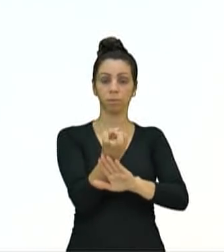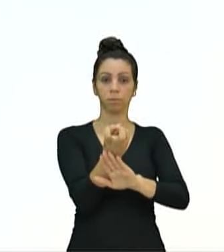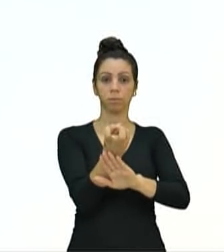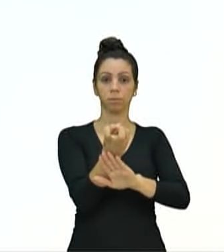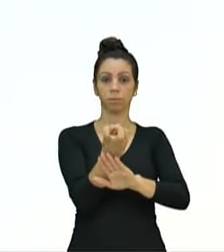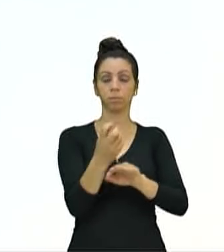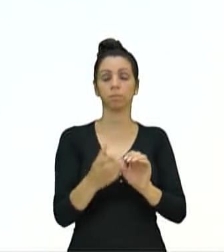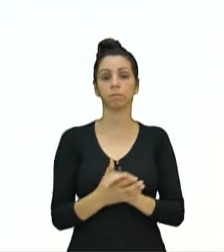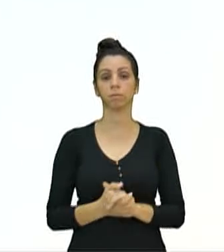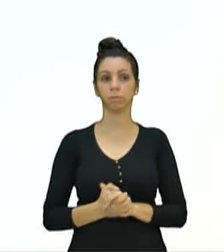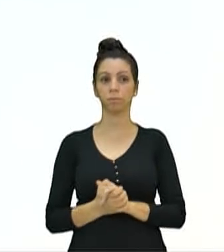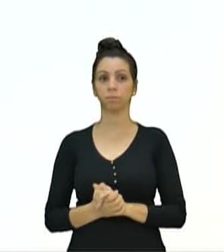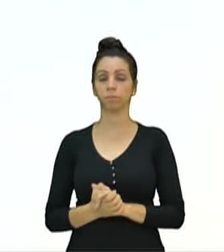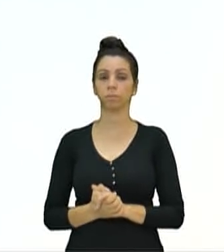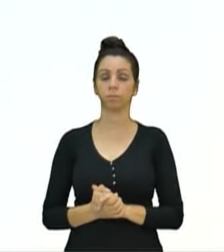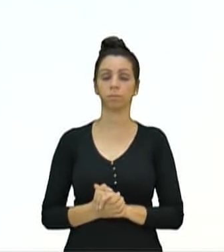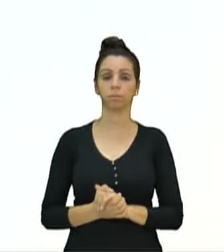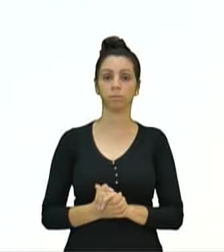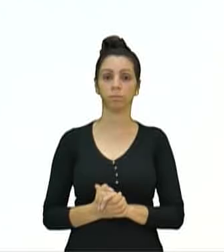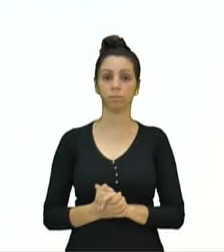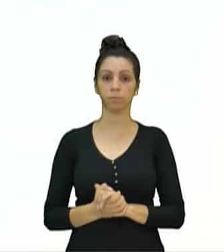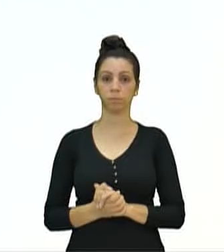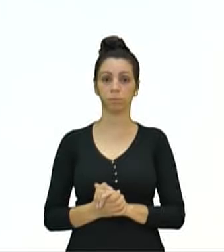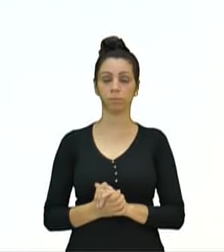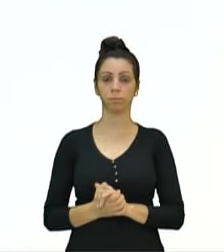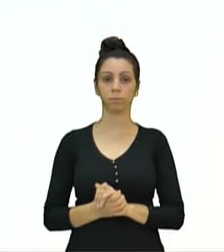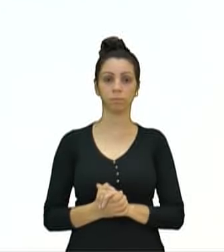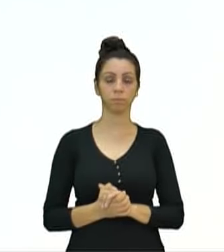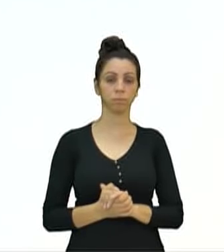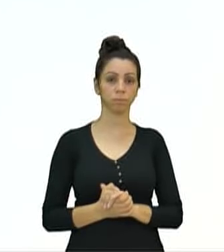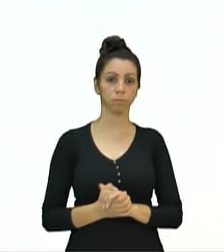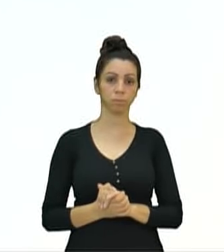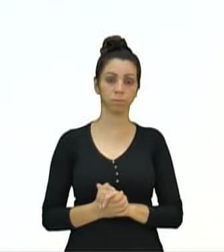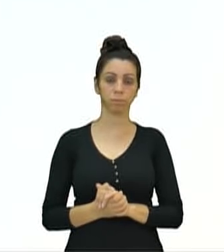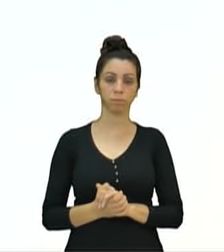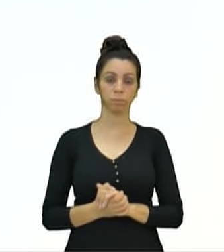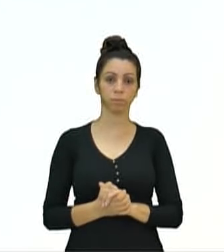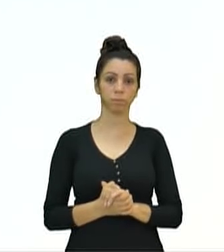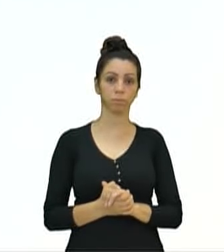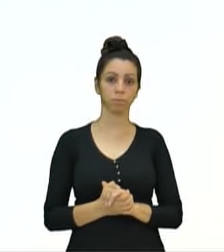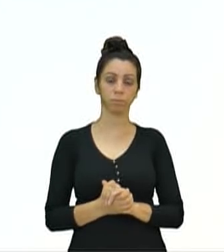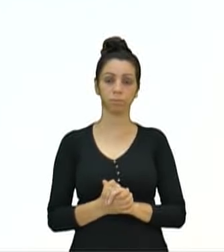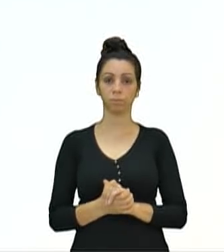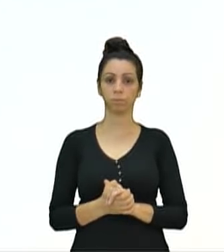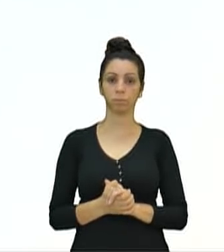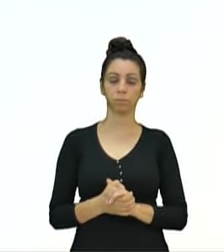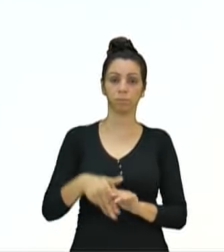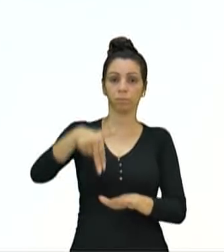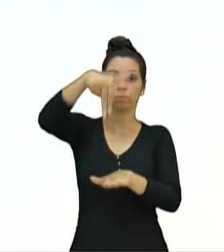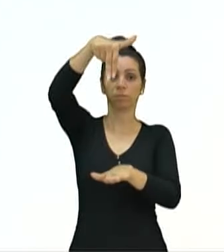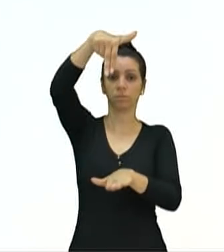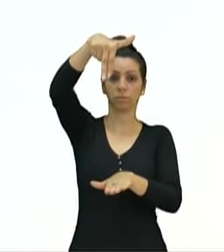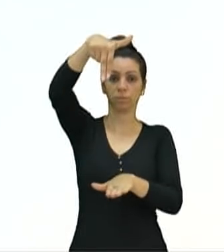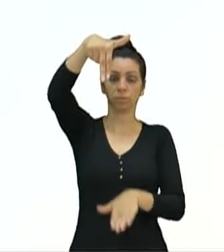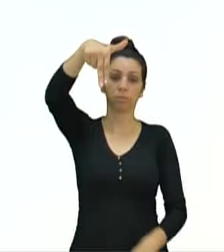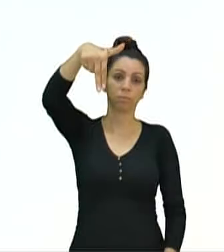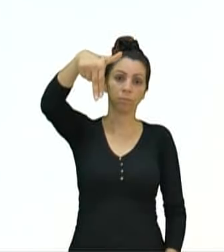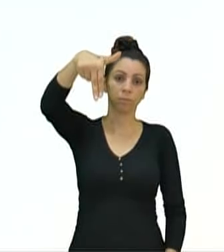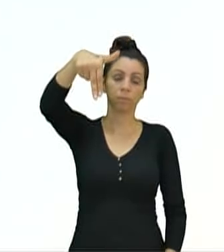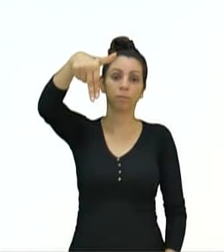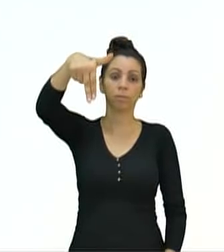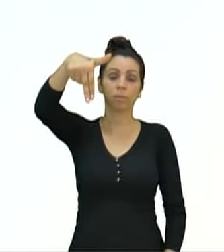peito e são seguradas pelas mãos. O esticado, todo o corpo fica reto, né? Esticado